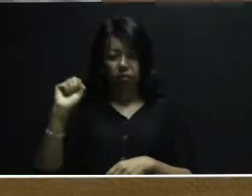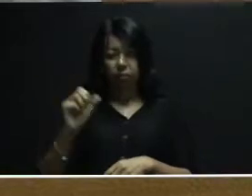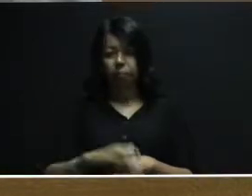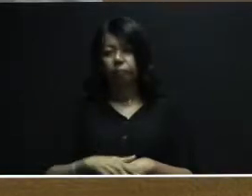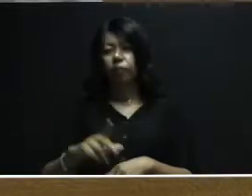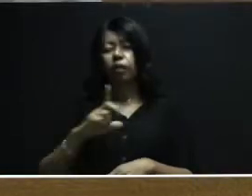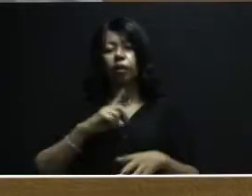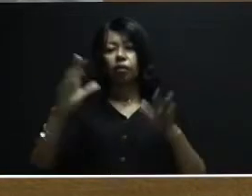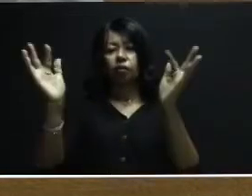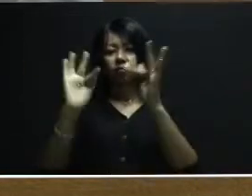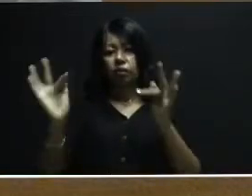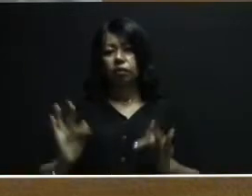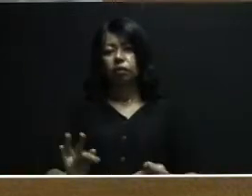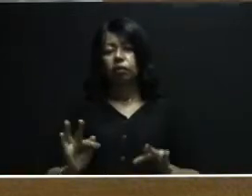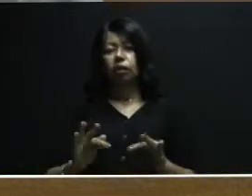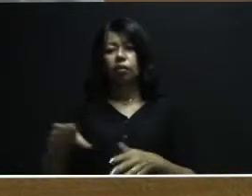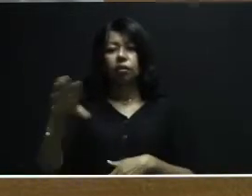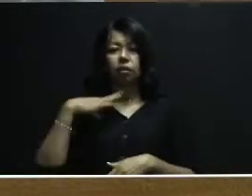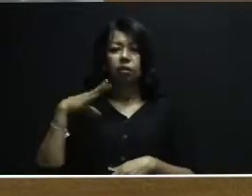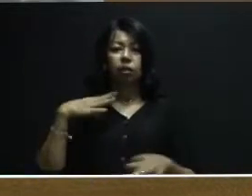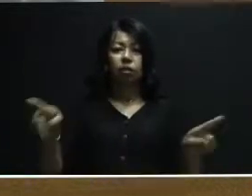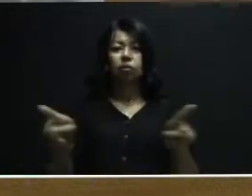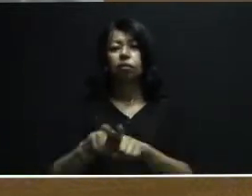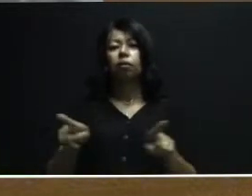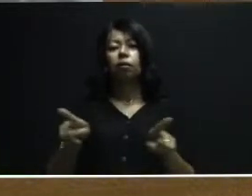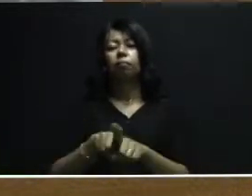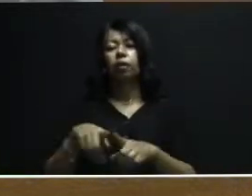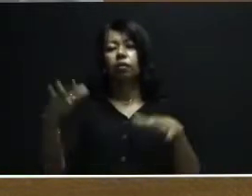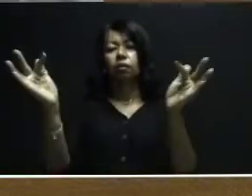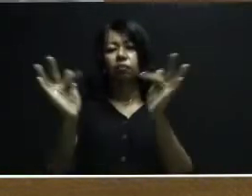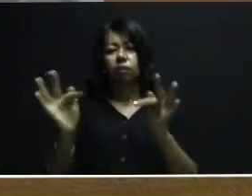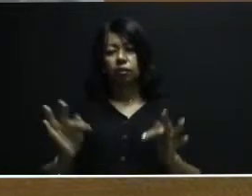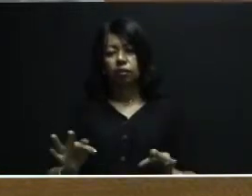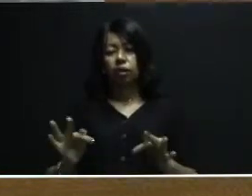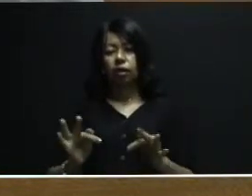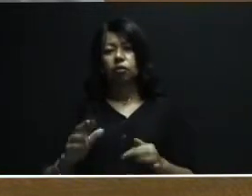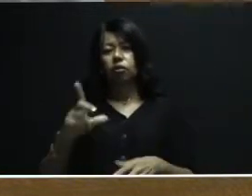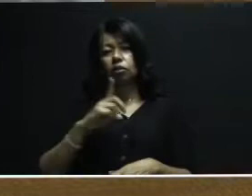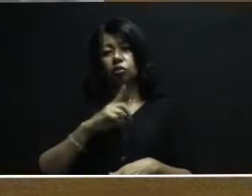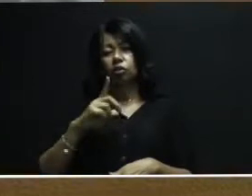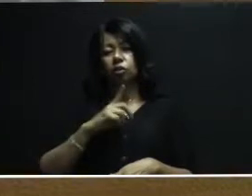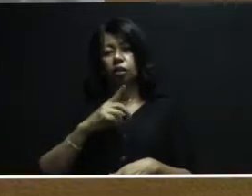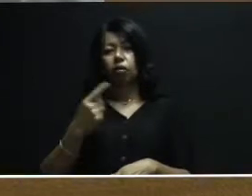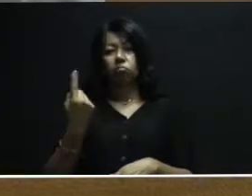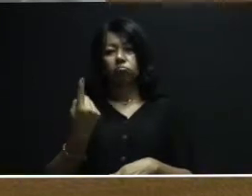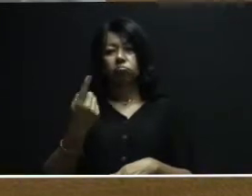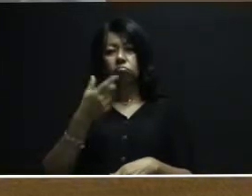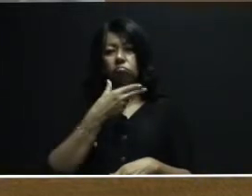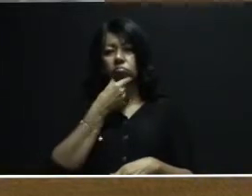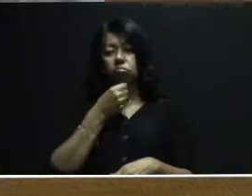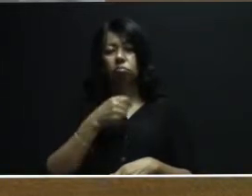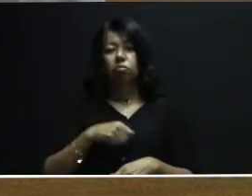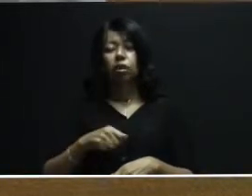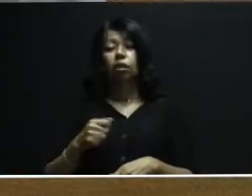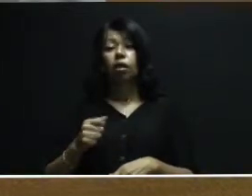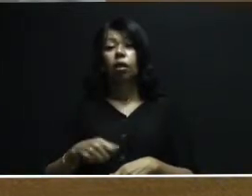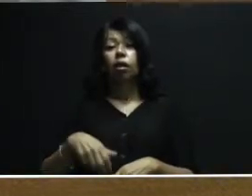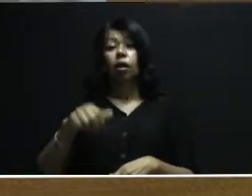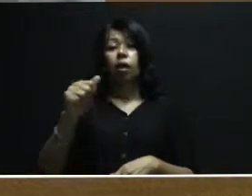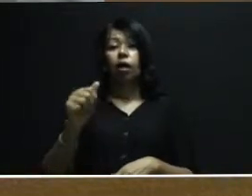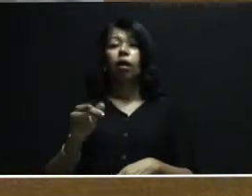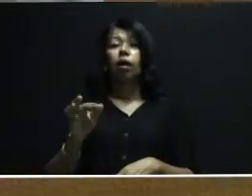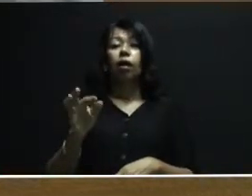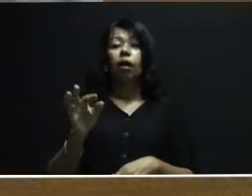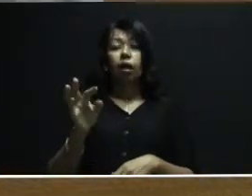a felicidade, e a cidade também teve essa felicidade, de ter um atleta olímpico, né,